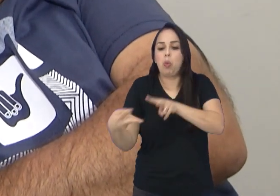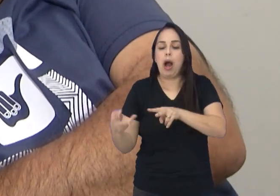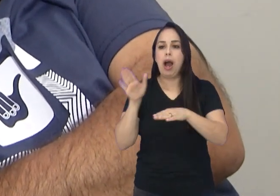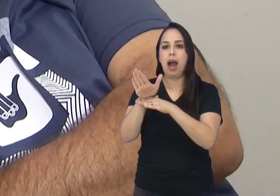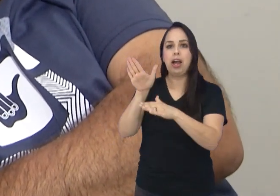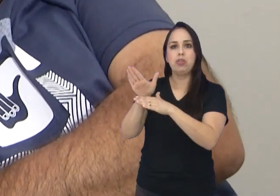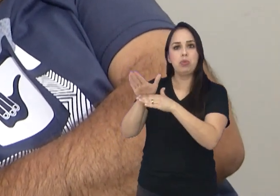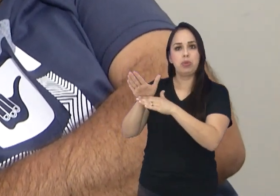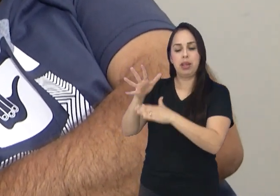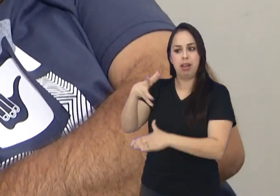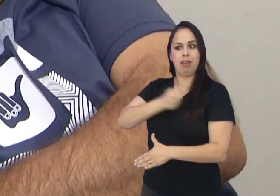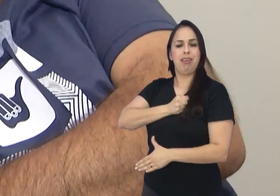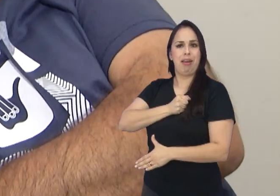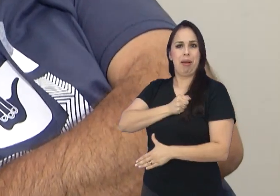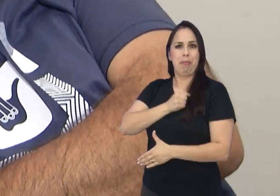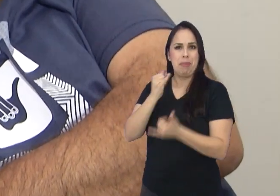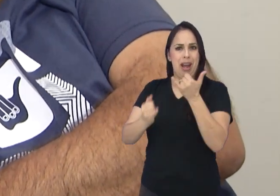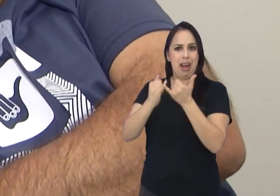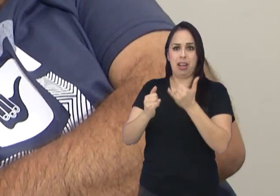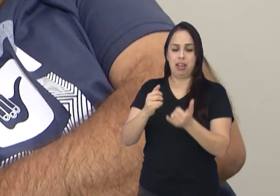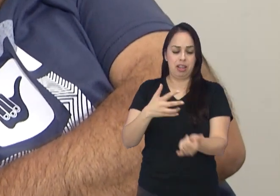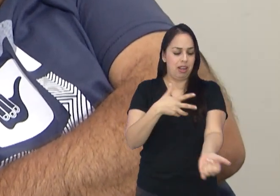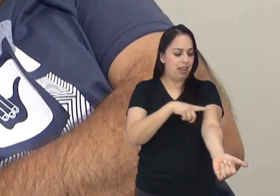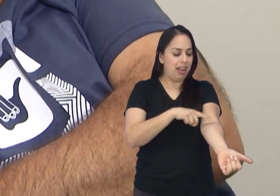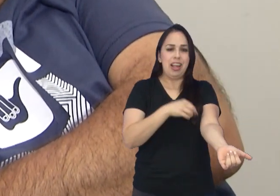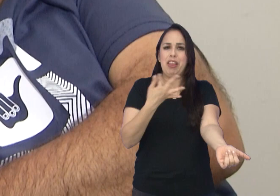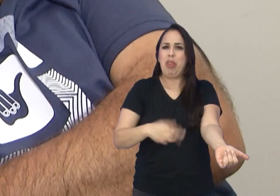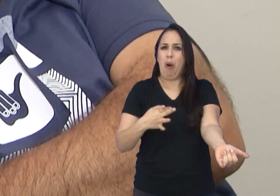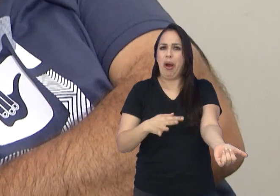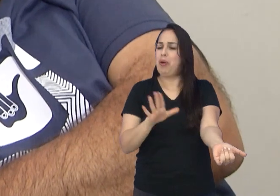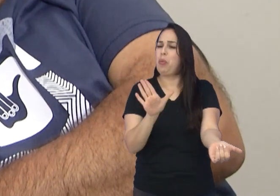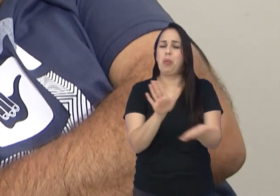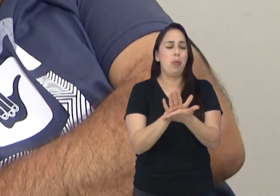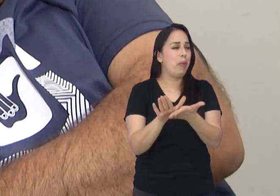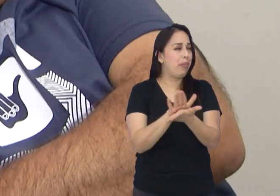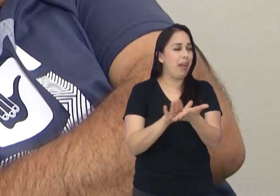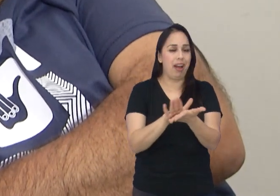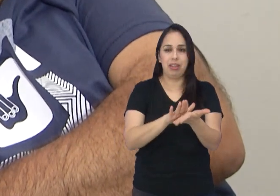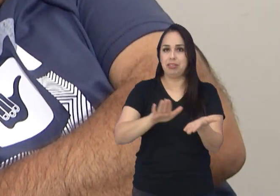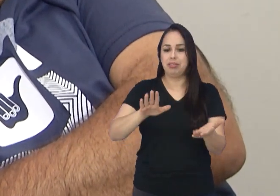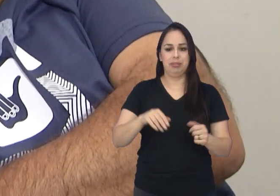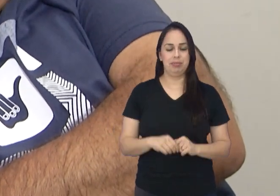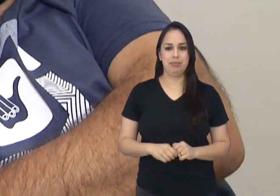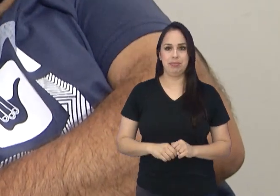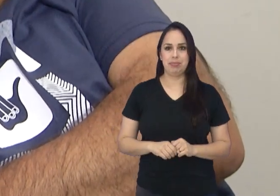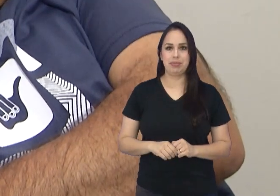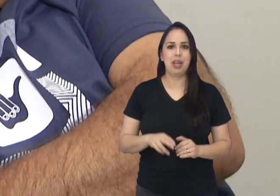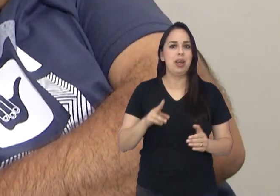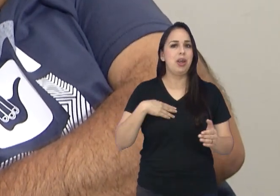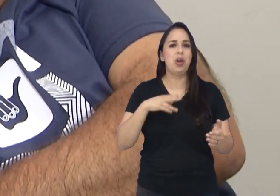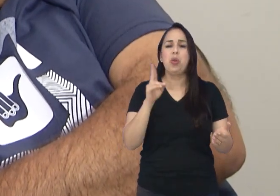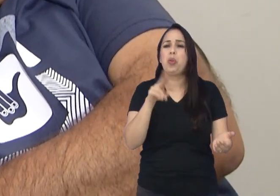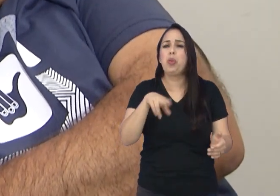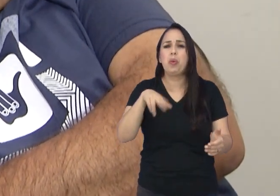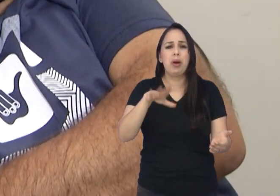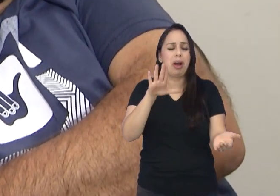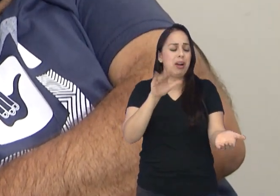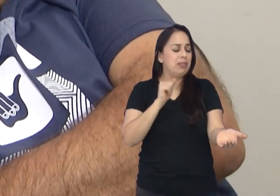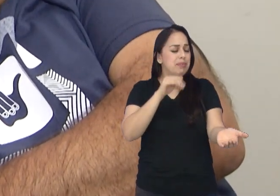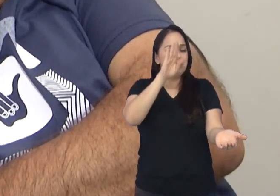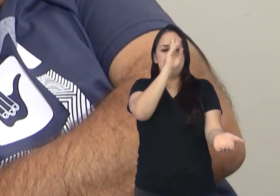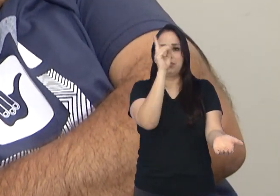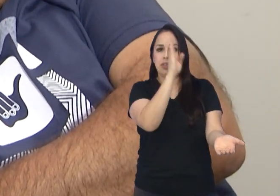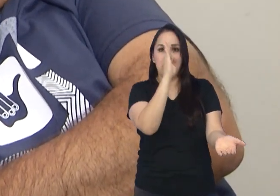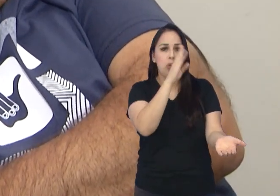de uma maneira de salvando vida, né? E não dói nada, às vezes o negócio de dói, passa mal, eu sei tudo conversa. Eu nunca passei mal, nunca